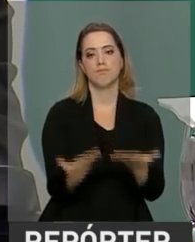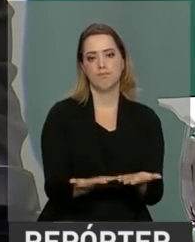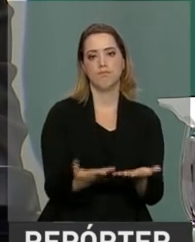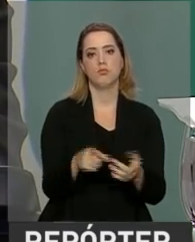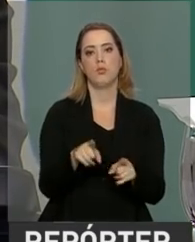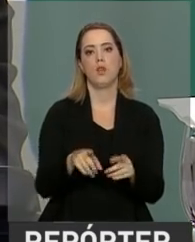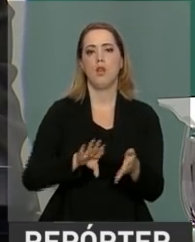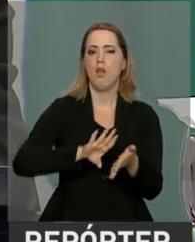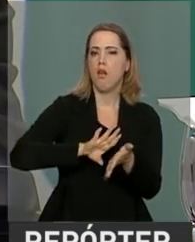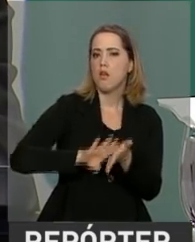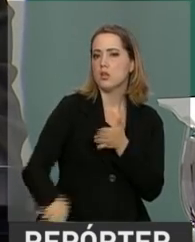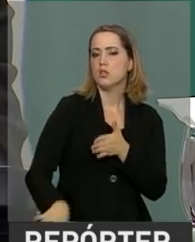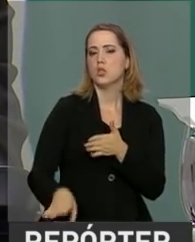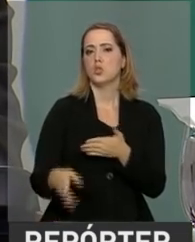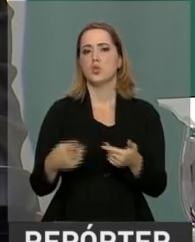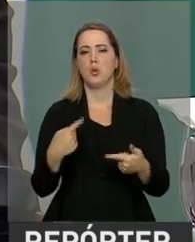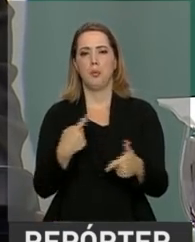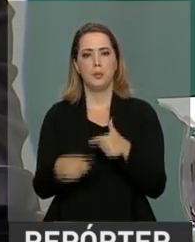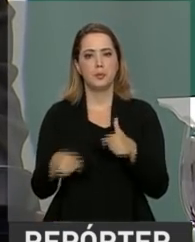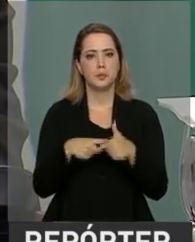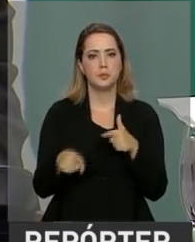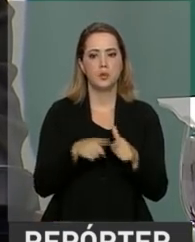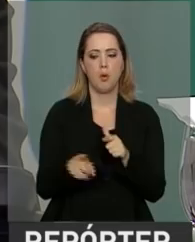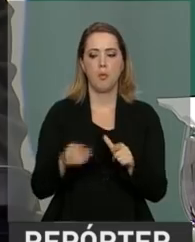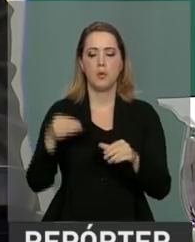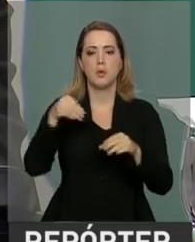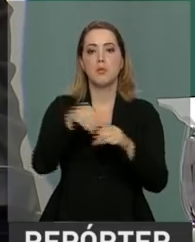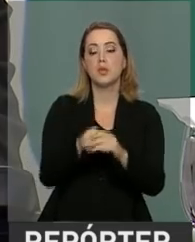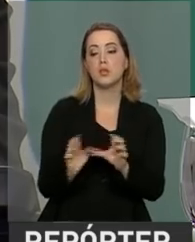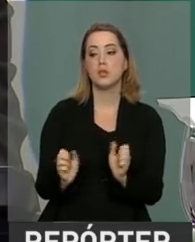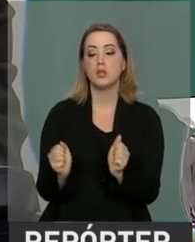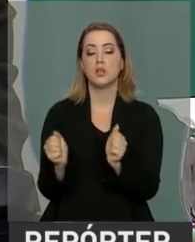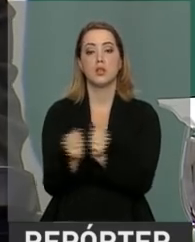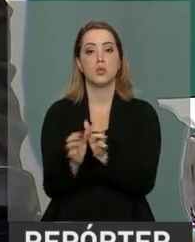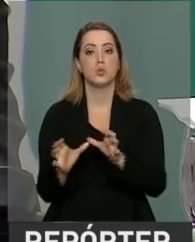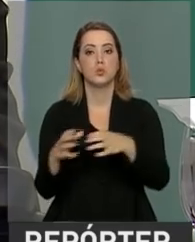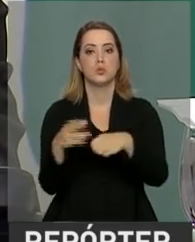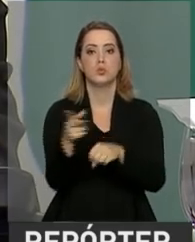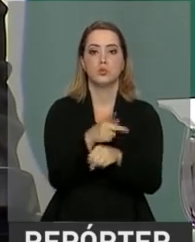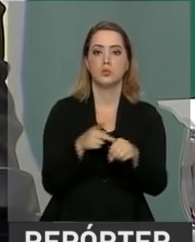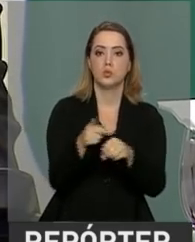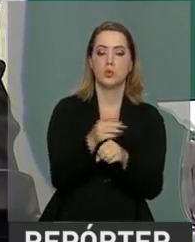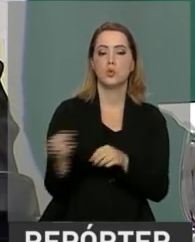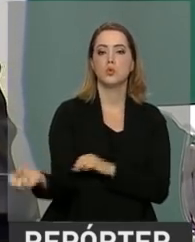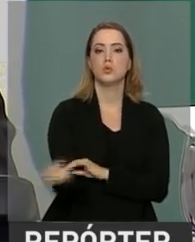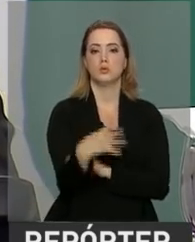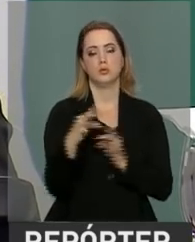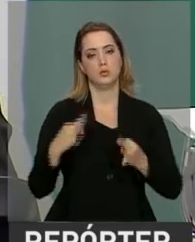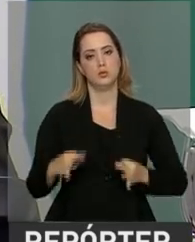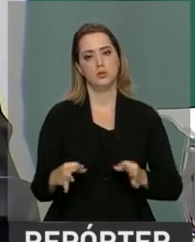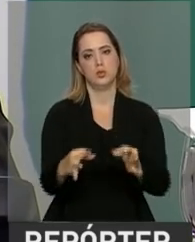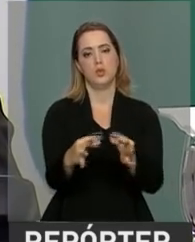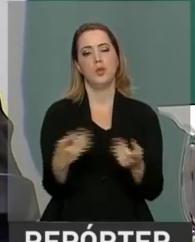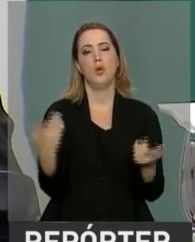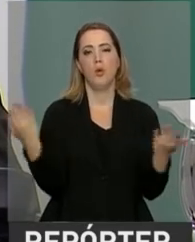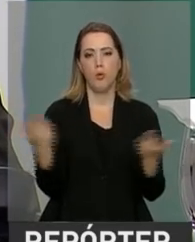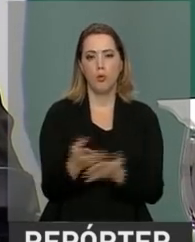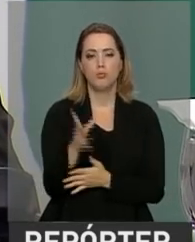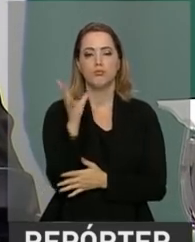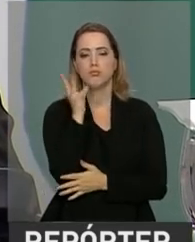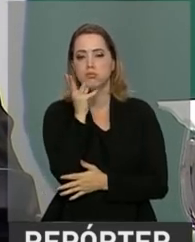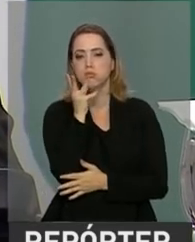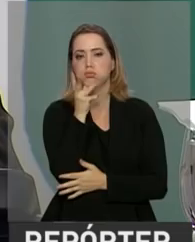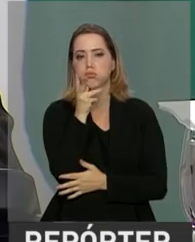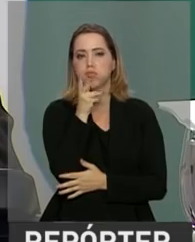da eliminação de barreiras ao comércio intrabloco, à modernização dos procedimentos, muitas vezes lentos e